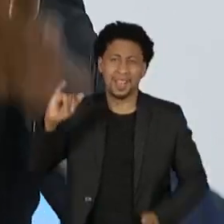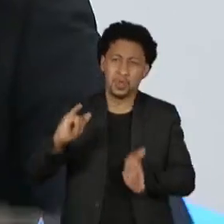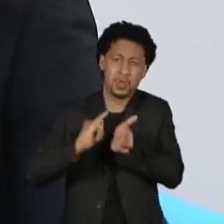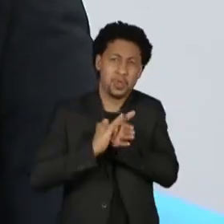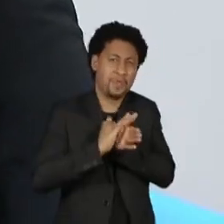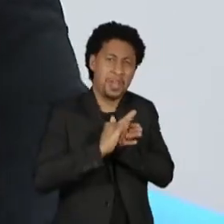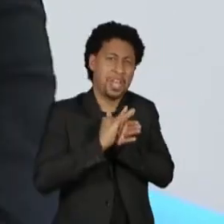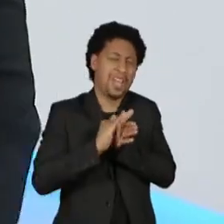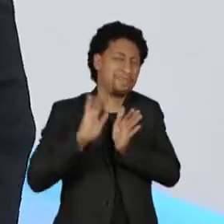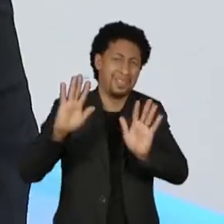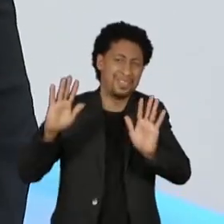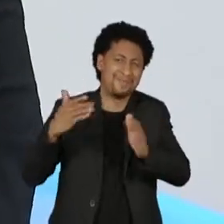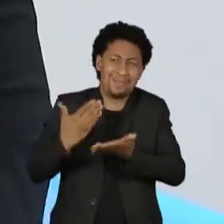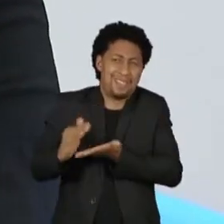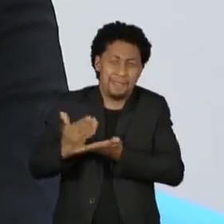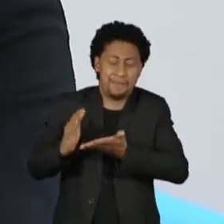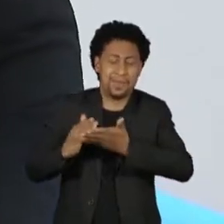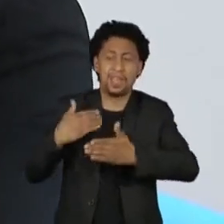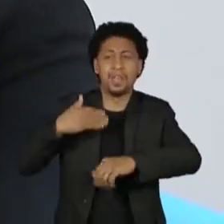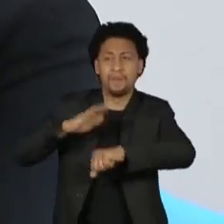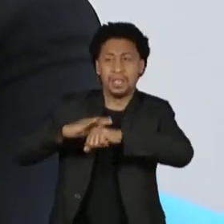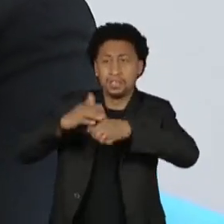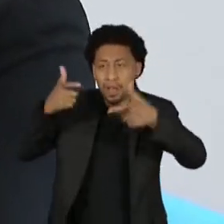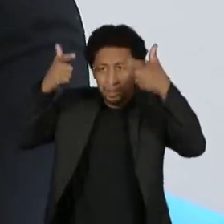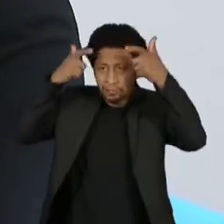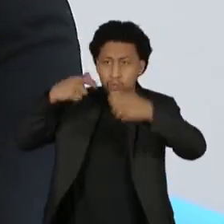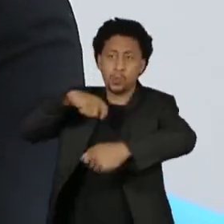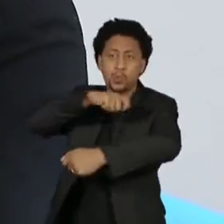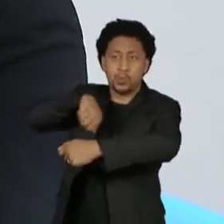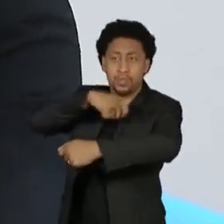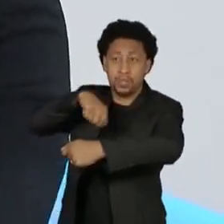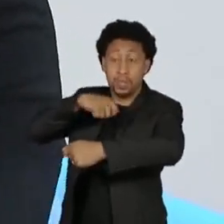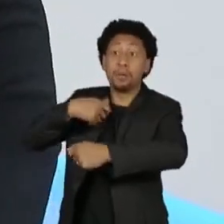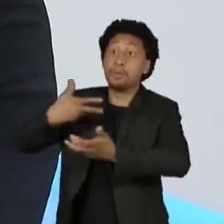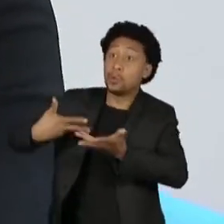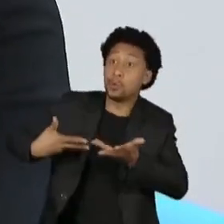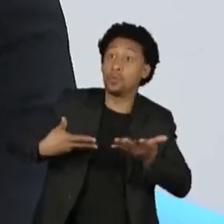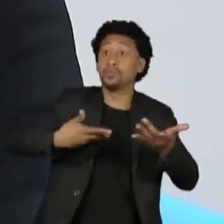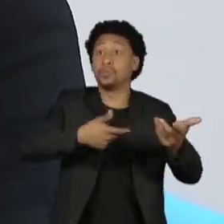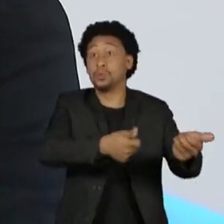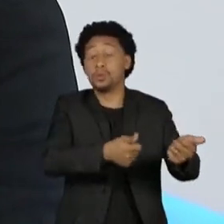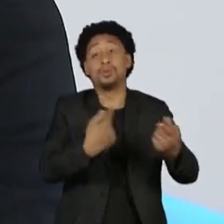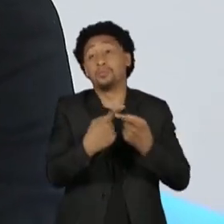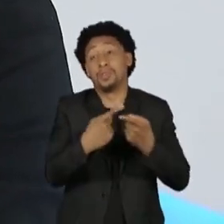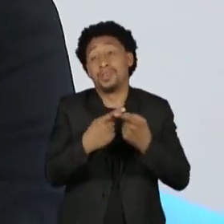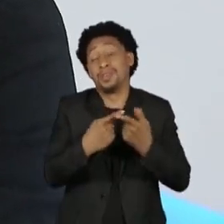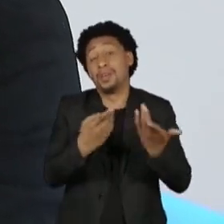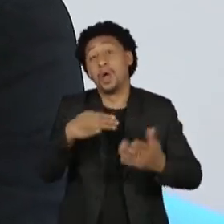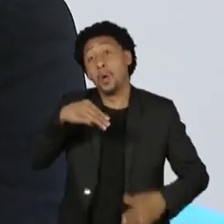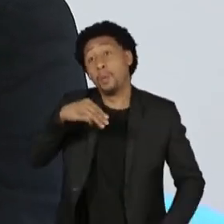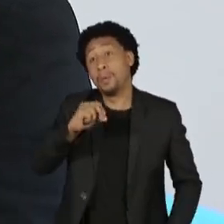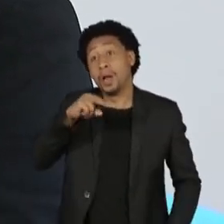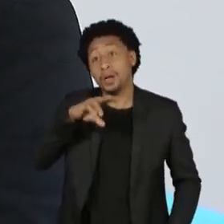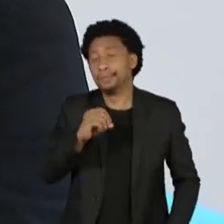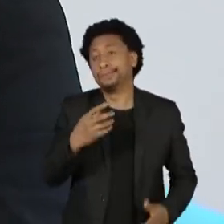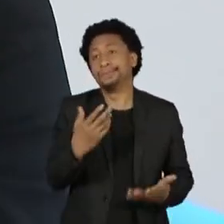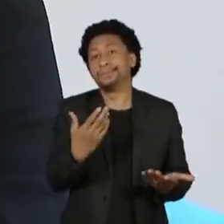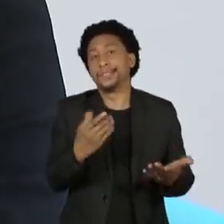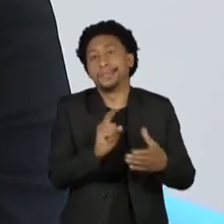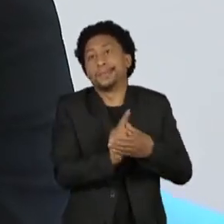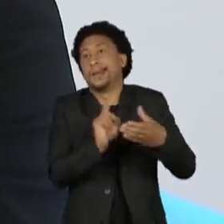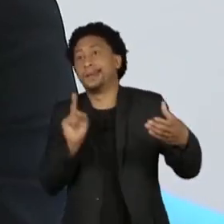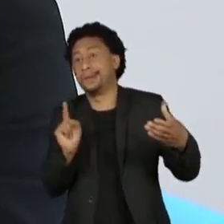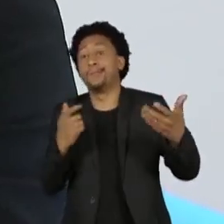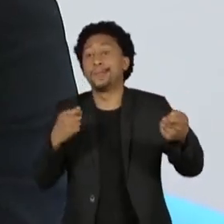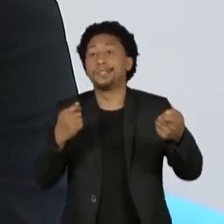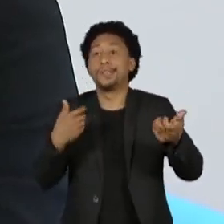não tem nada a ver eu faço um cozinheiro eu tava locado para ele ele saiu e eu preciso de você eu